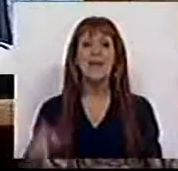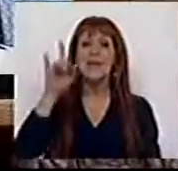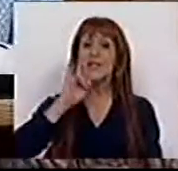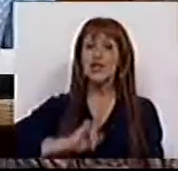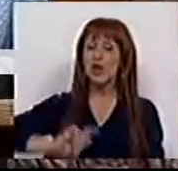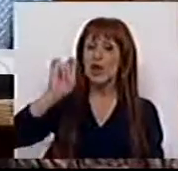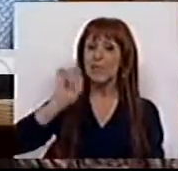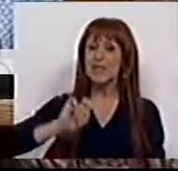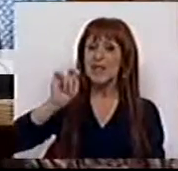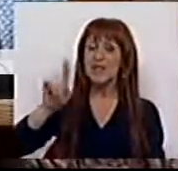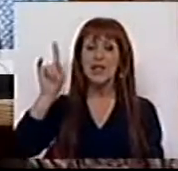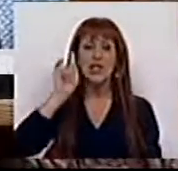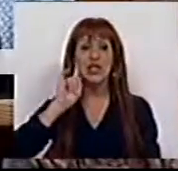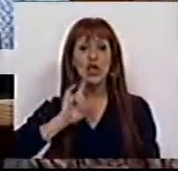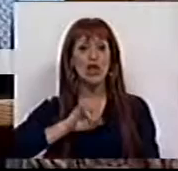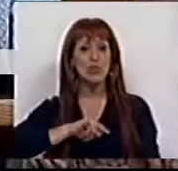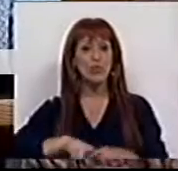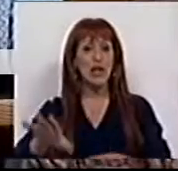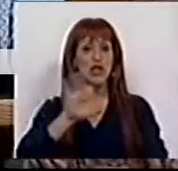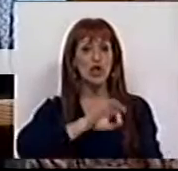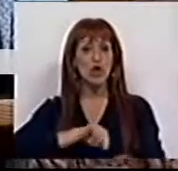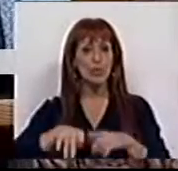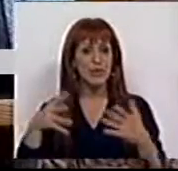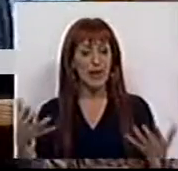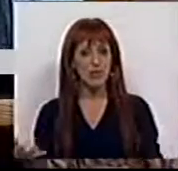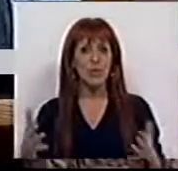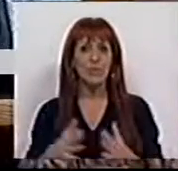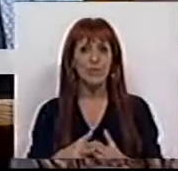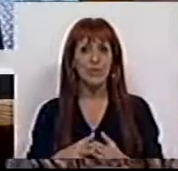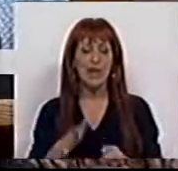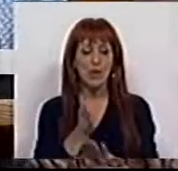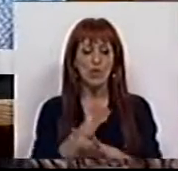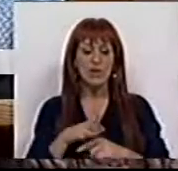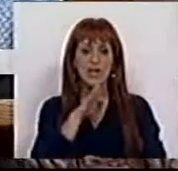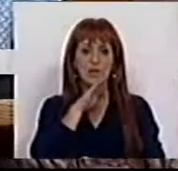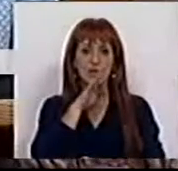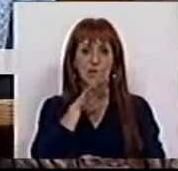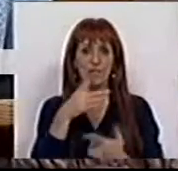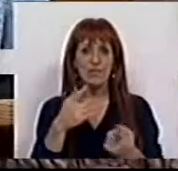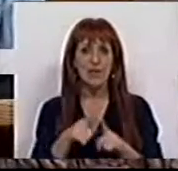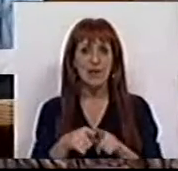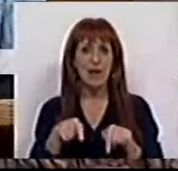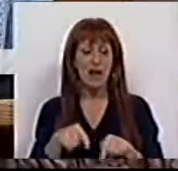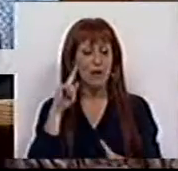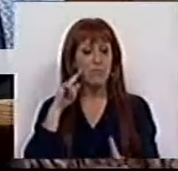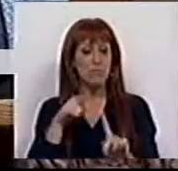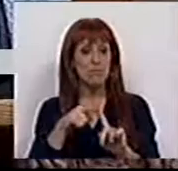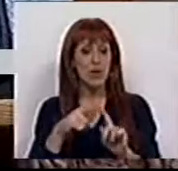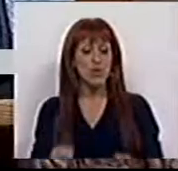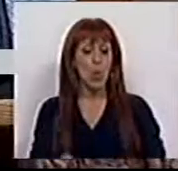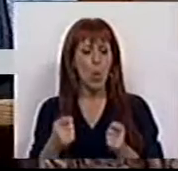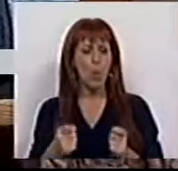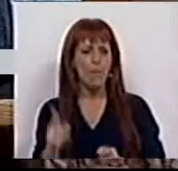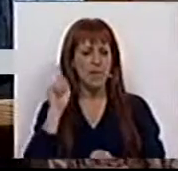Senhora Presidente, senhoras deputadas, senhores deputados, o setor ferroviário deve ser alvo de uma